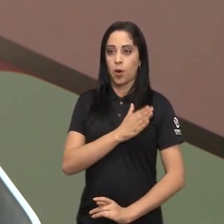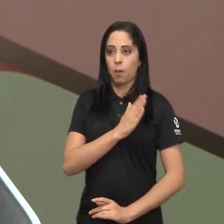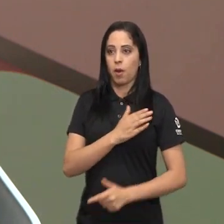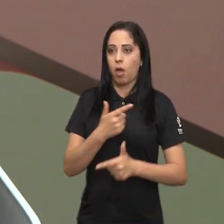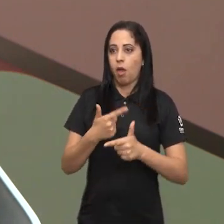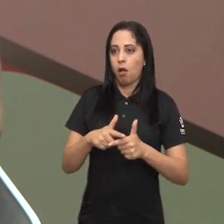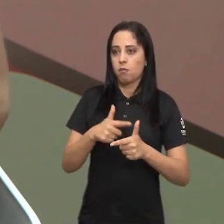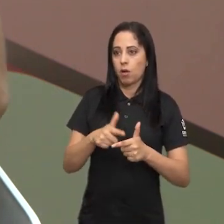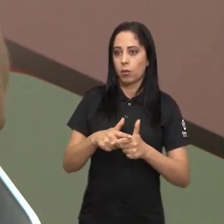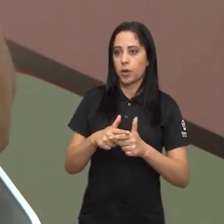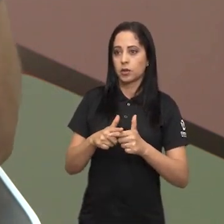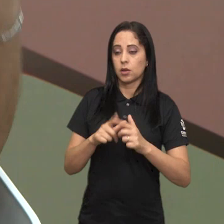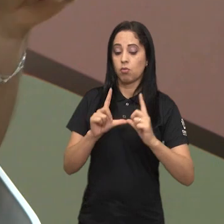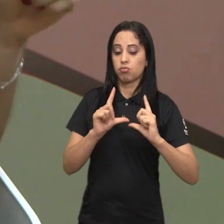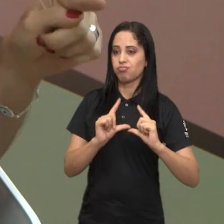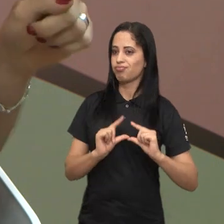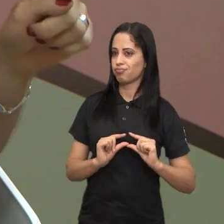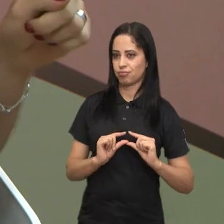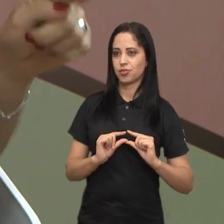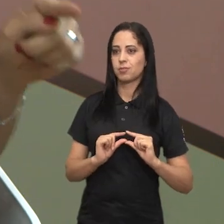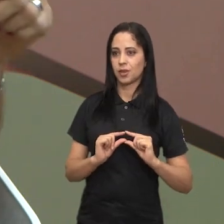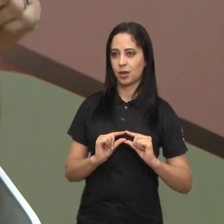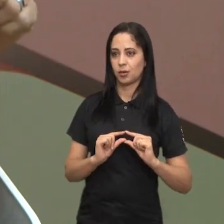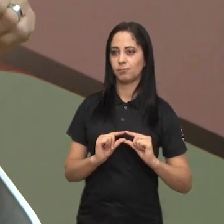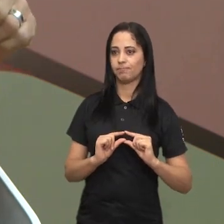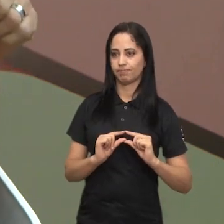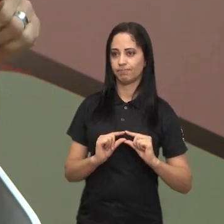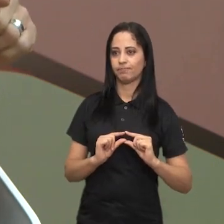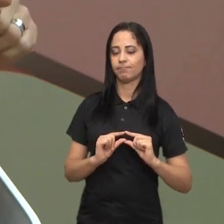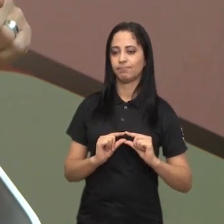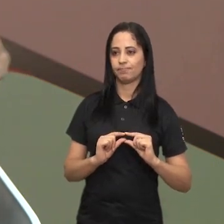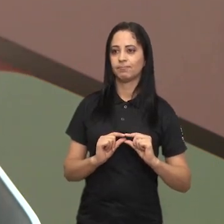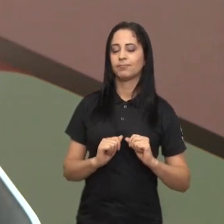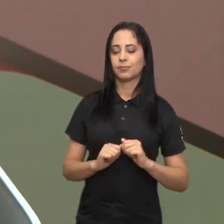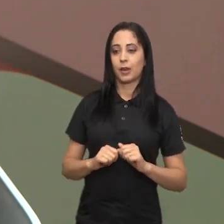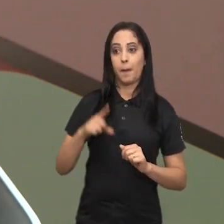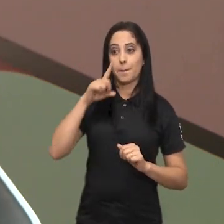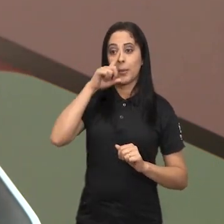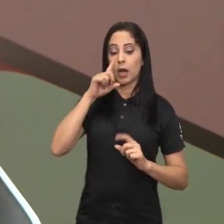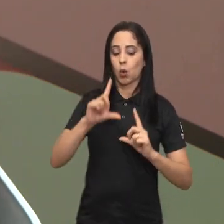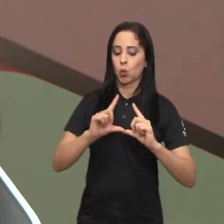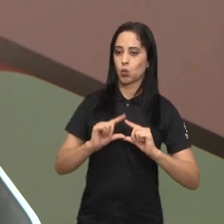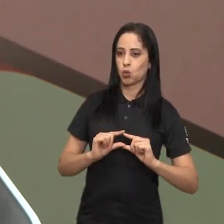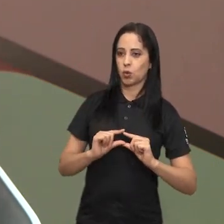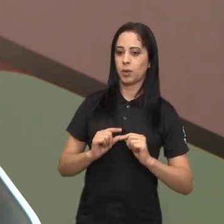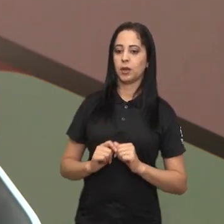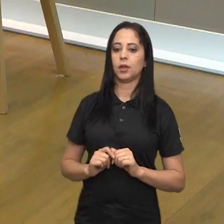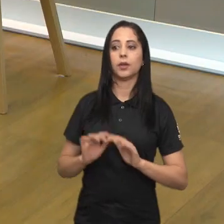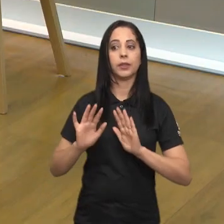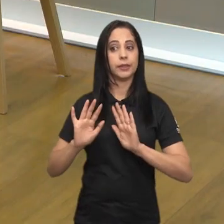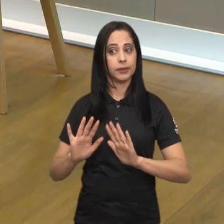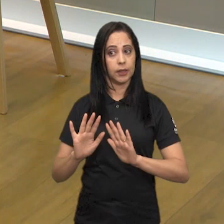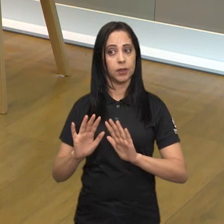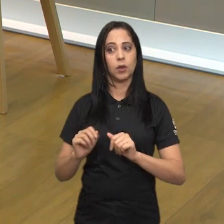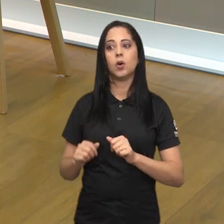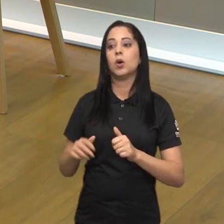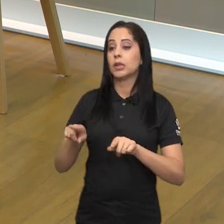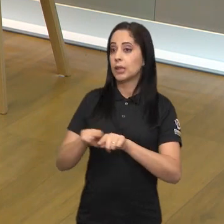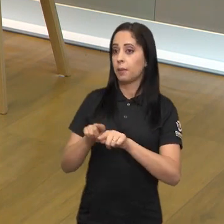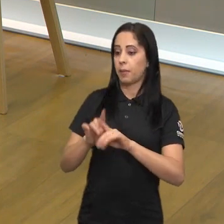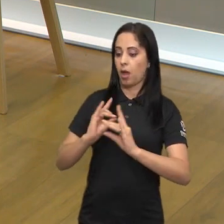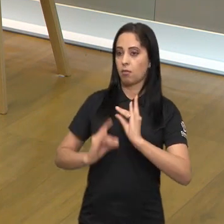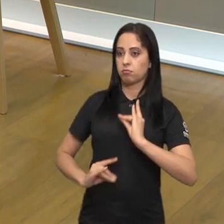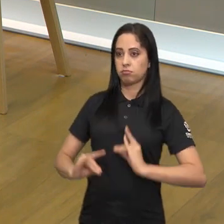menopausa têm mais risco de infartar. E com a reposição hormonal, diminui o risco de infarto. Além disso, a